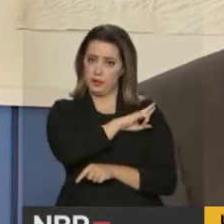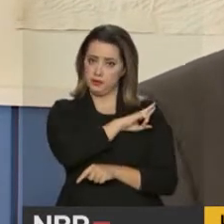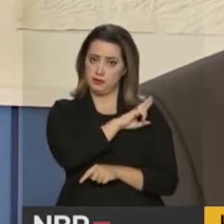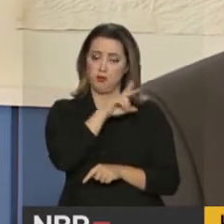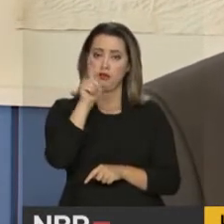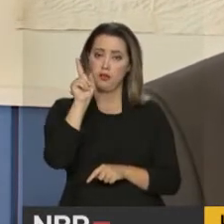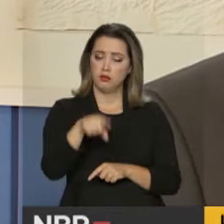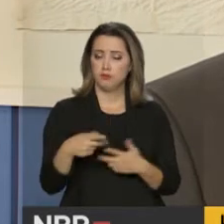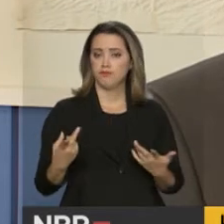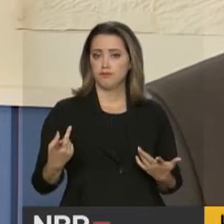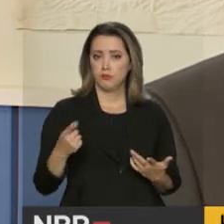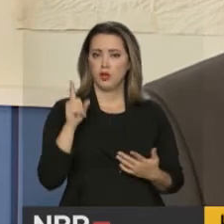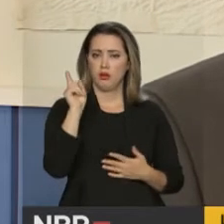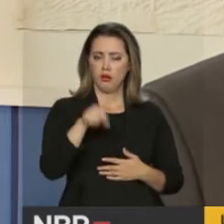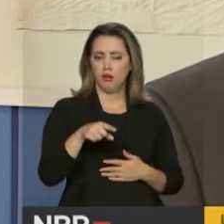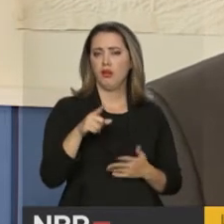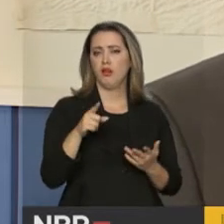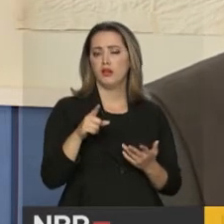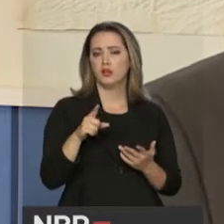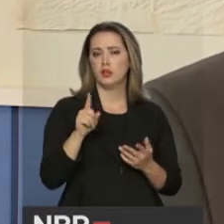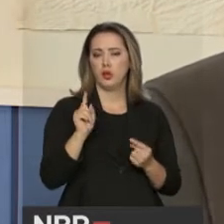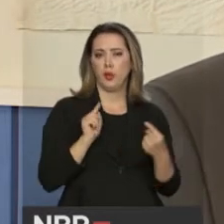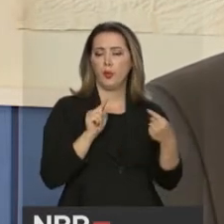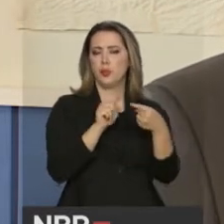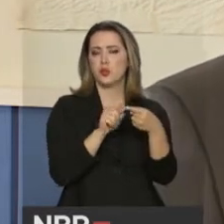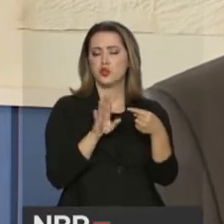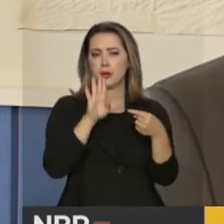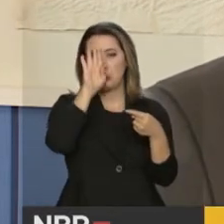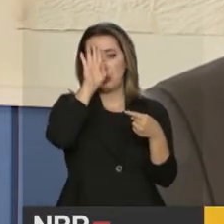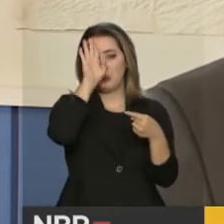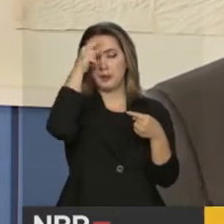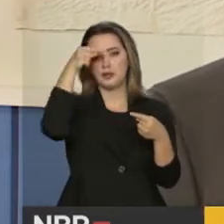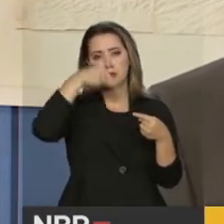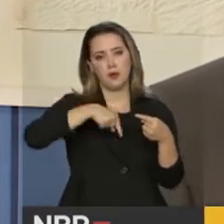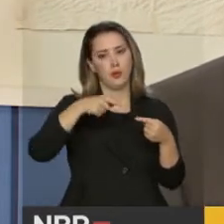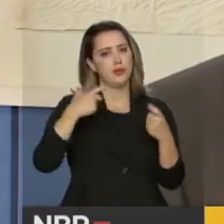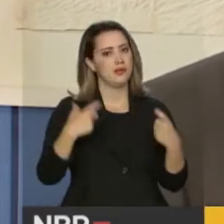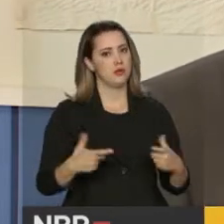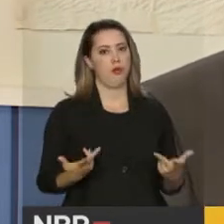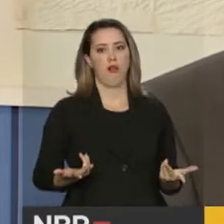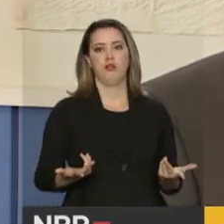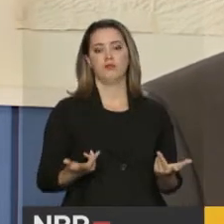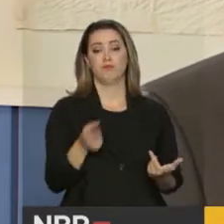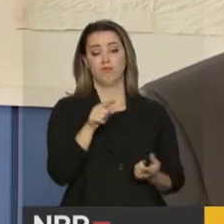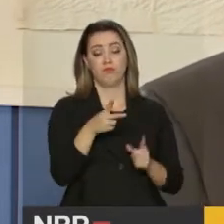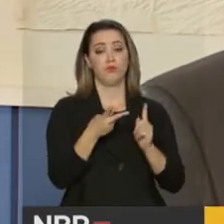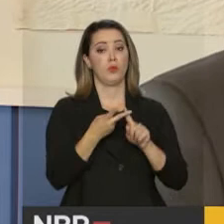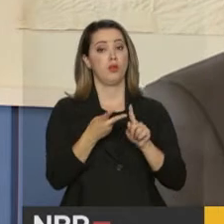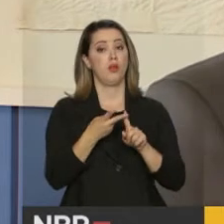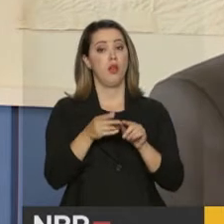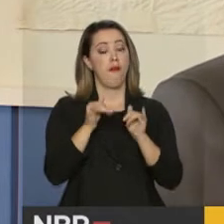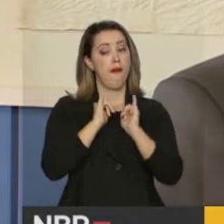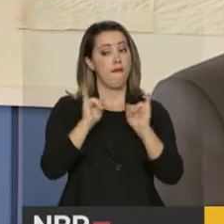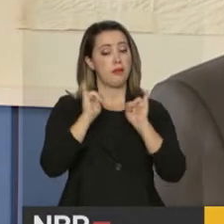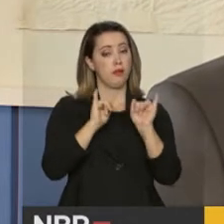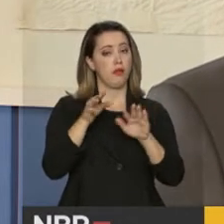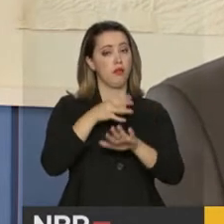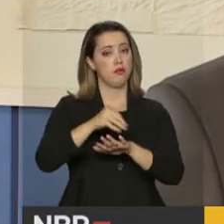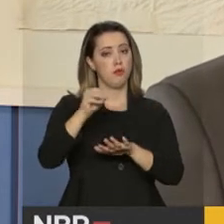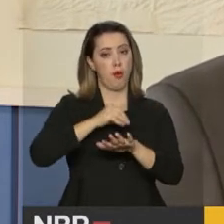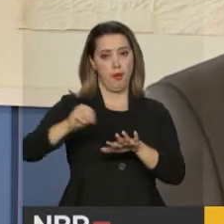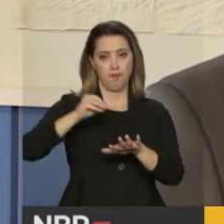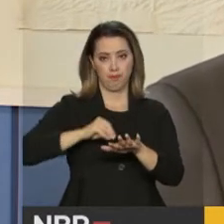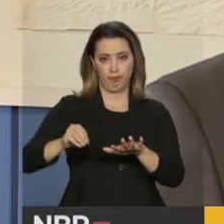é o objeto principal desse prédio onde a gente está. Ele tem a função de informar, e